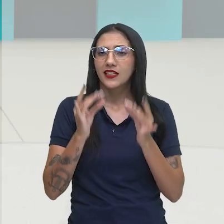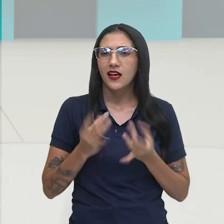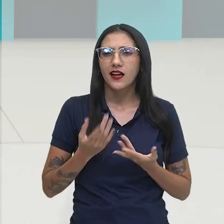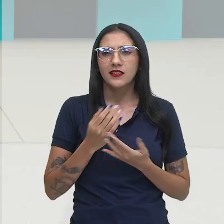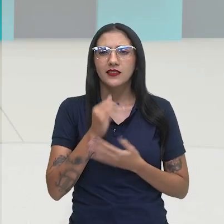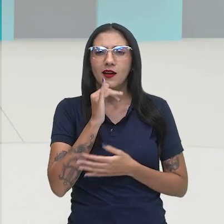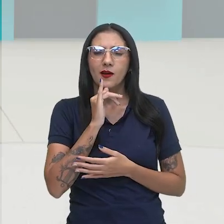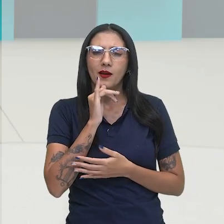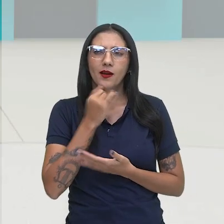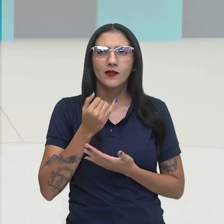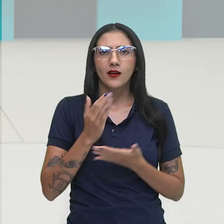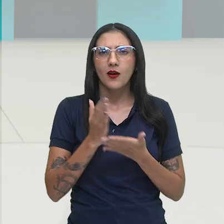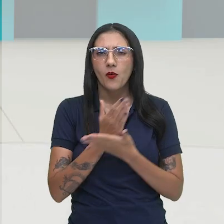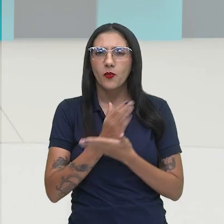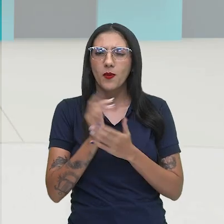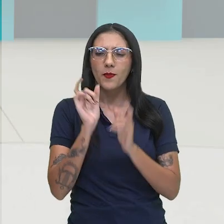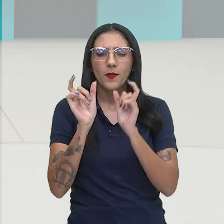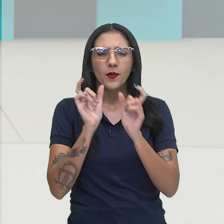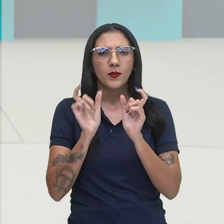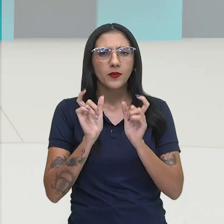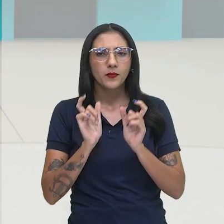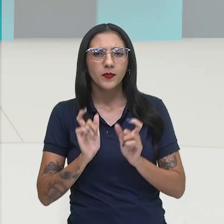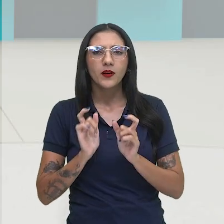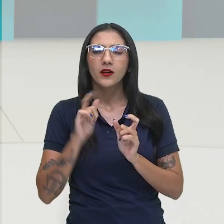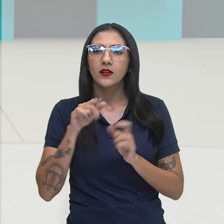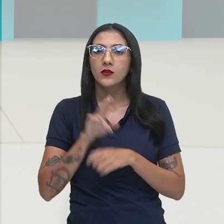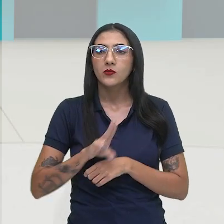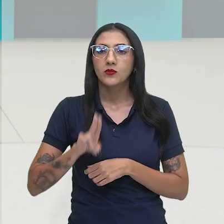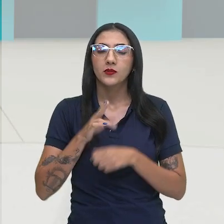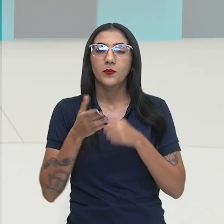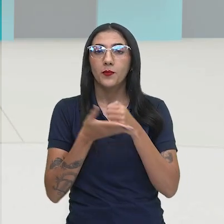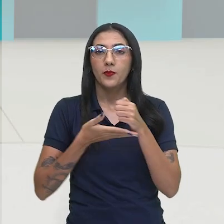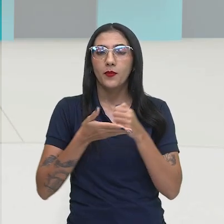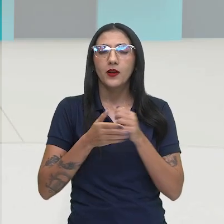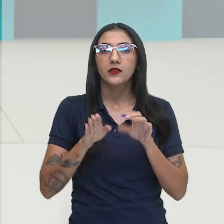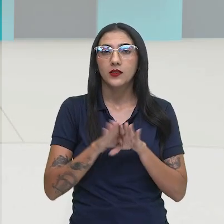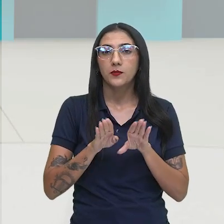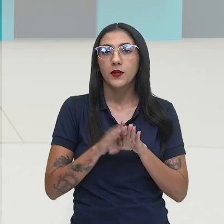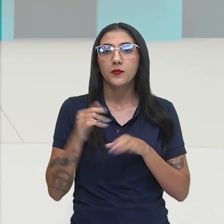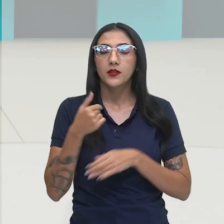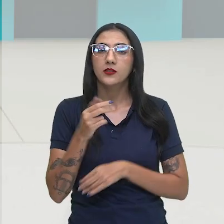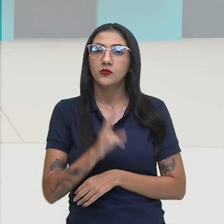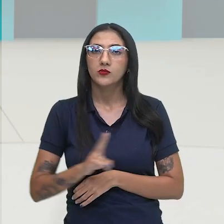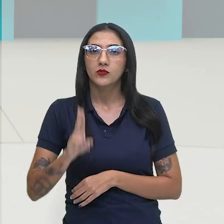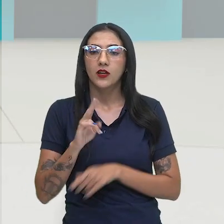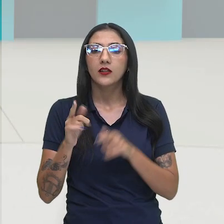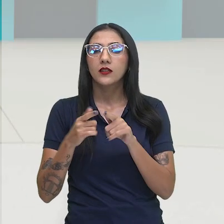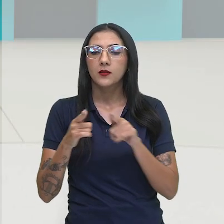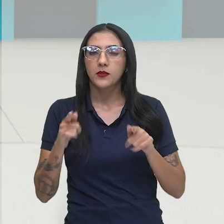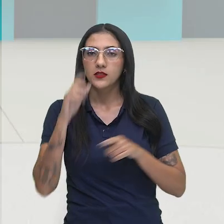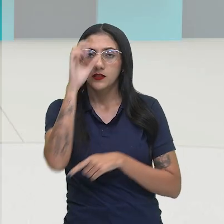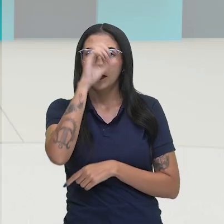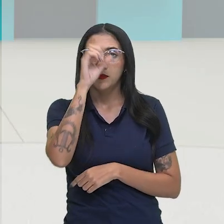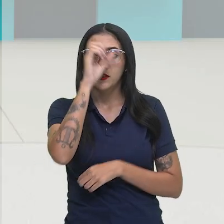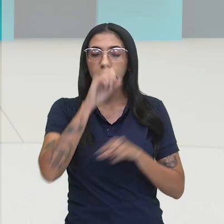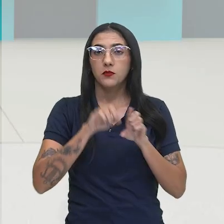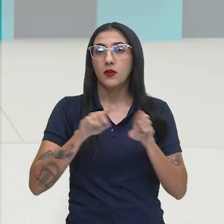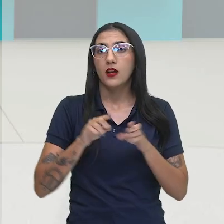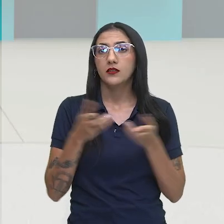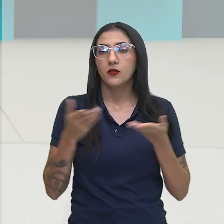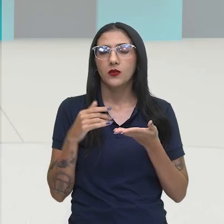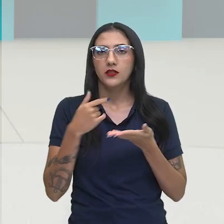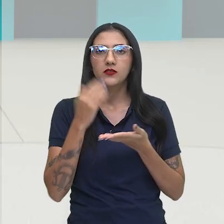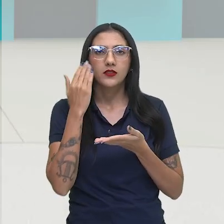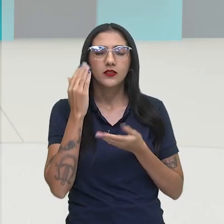abreviações que nós precisamos rever, Vai servir aí como base também para a gente trabalhar tópicos de gramática, mas para a gente saber aí como fazer, de fato,